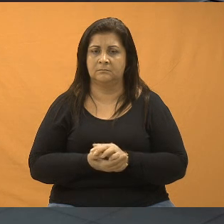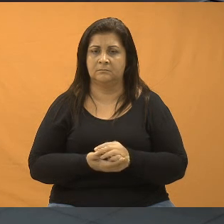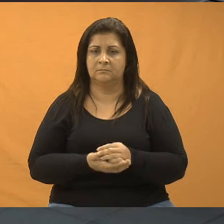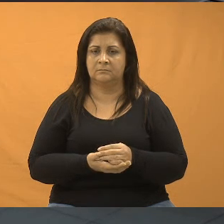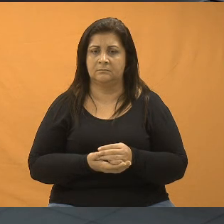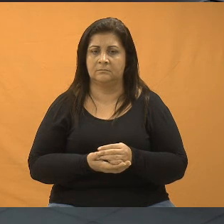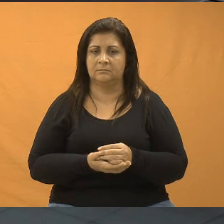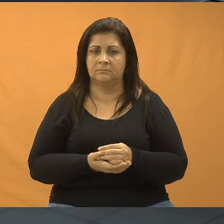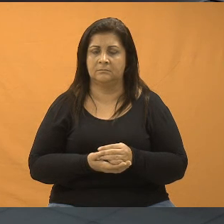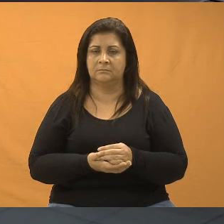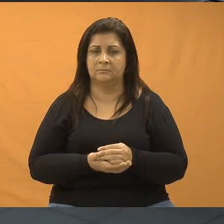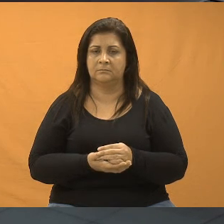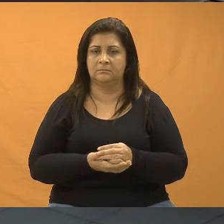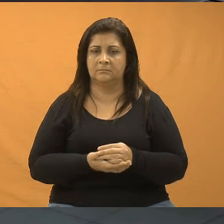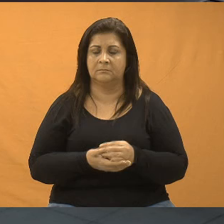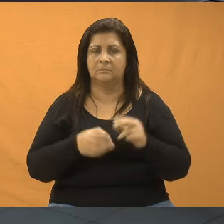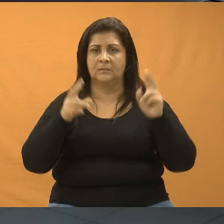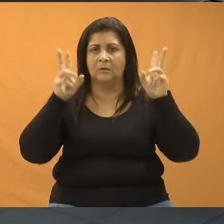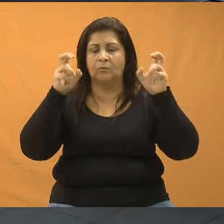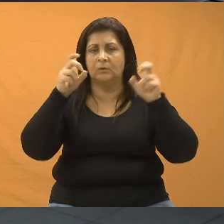assunto da Santa Casa.